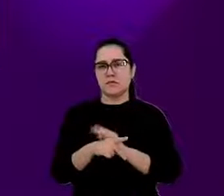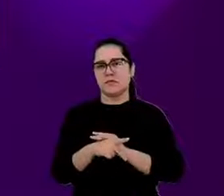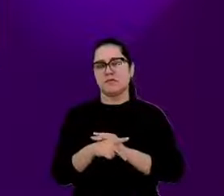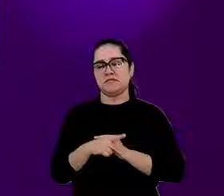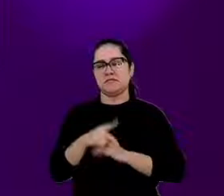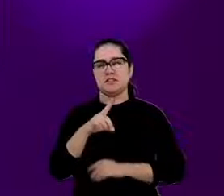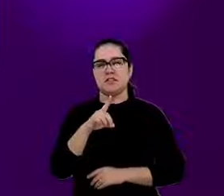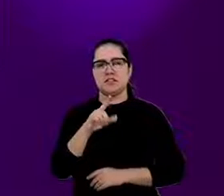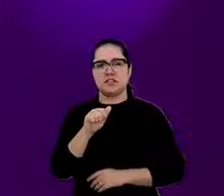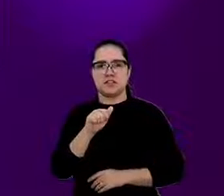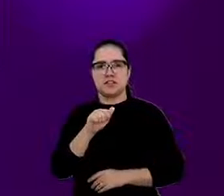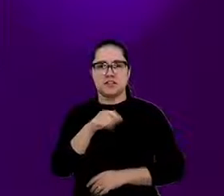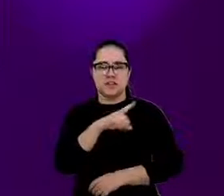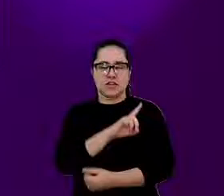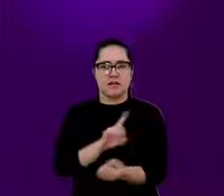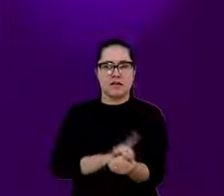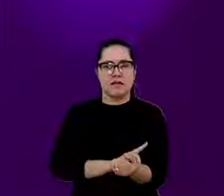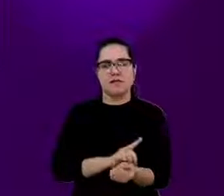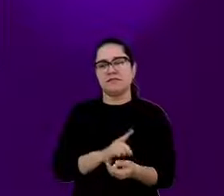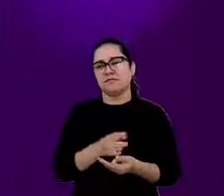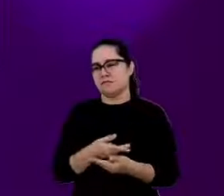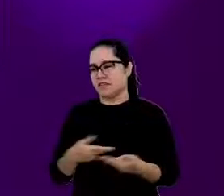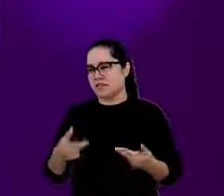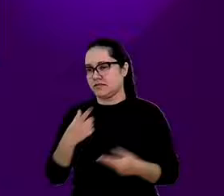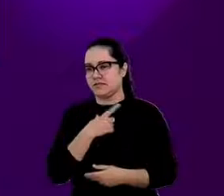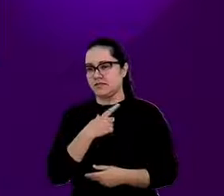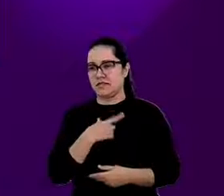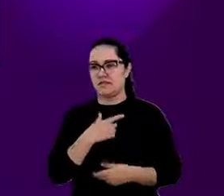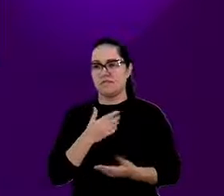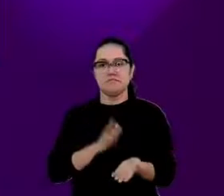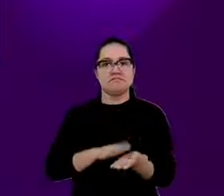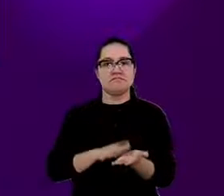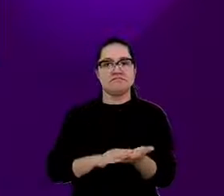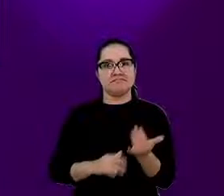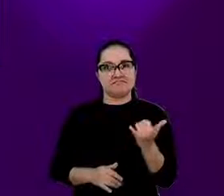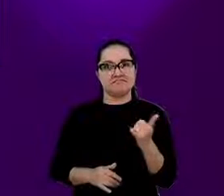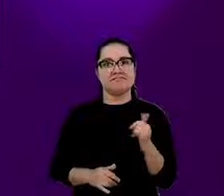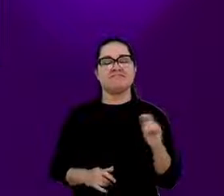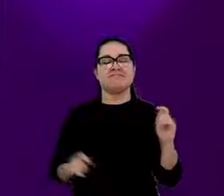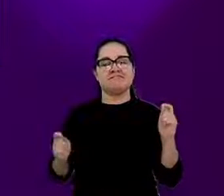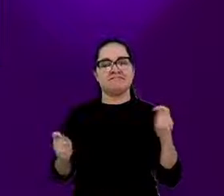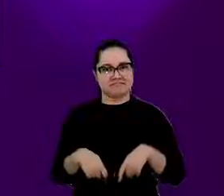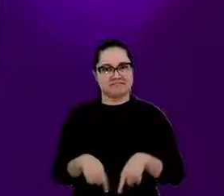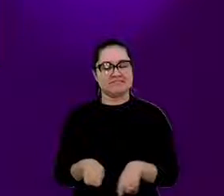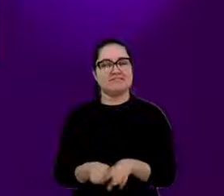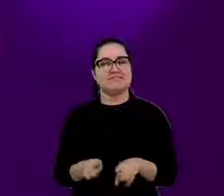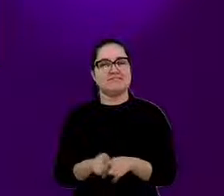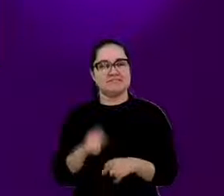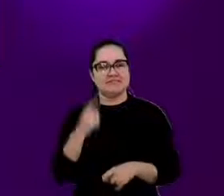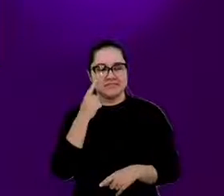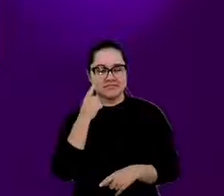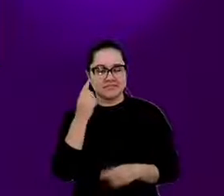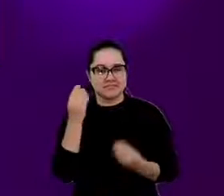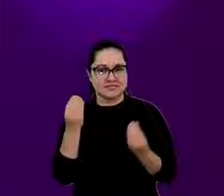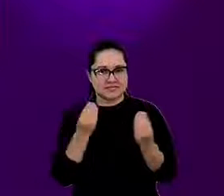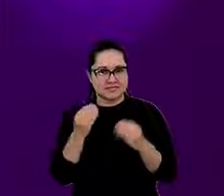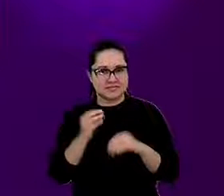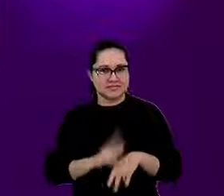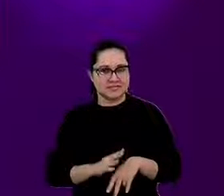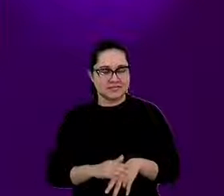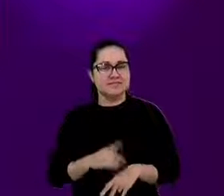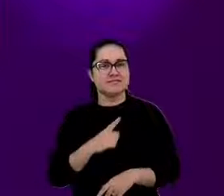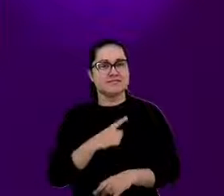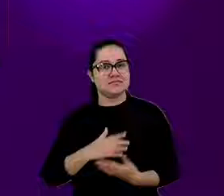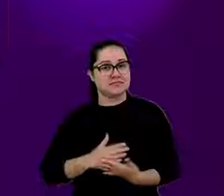que já tiveram eventos, a gente tem na palma da nossa mão a oportunidade de estratificar o risco dos nossos doentes, mas,